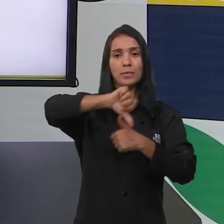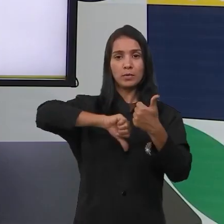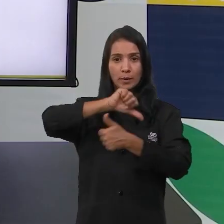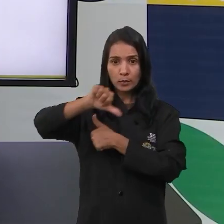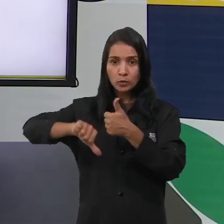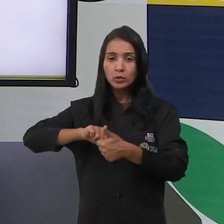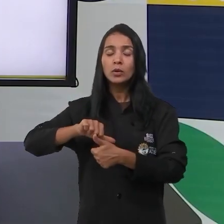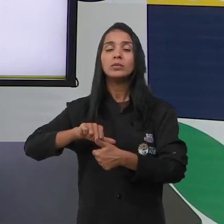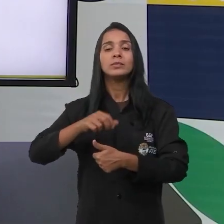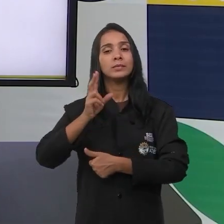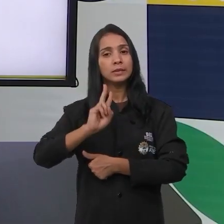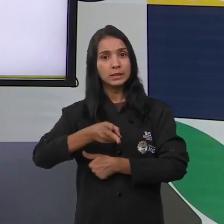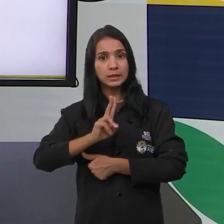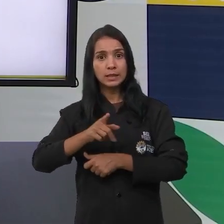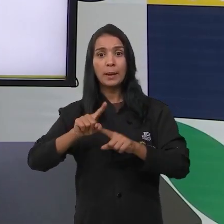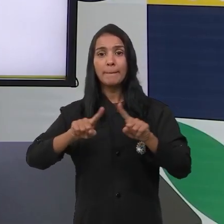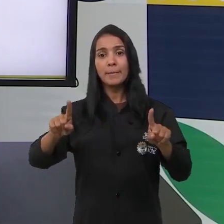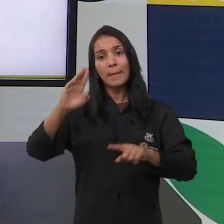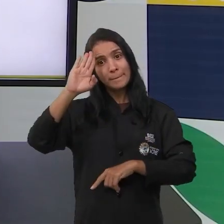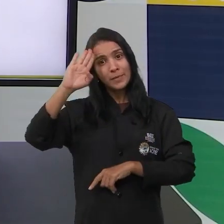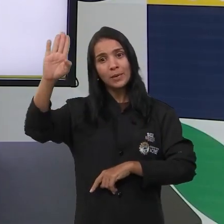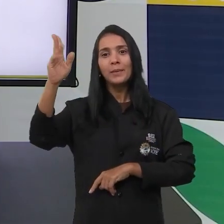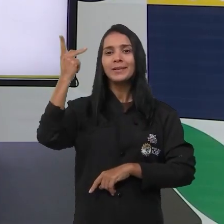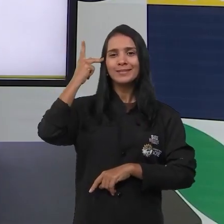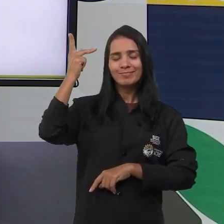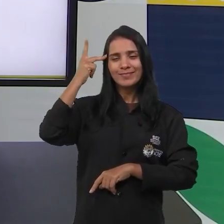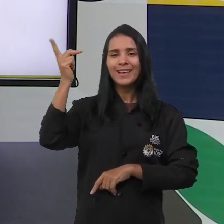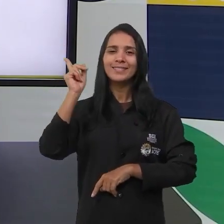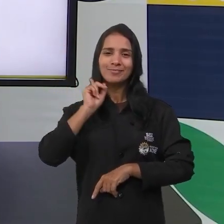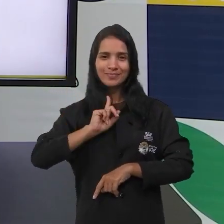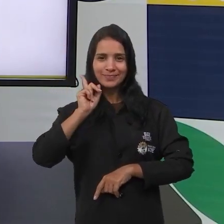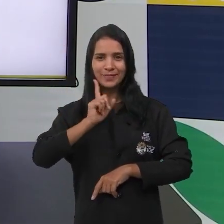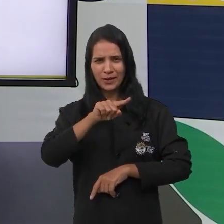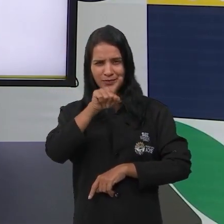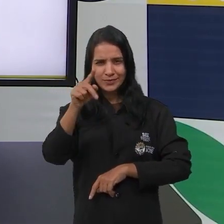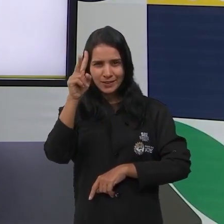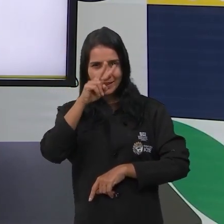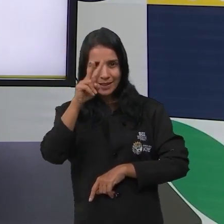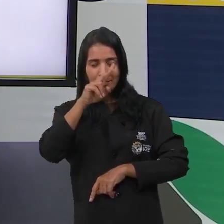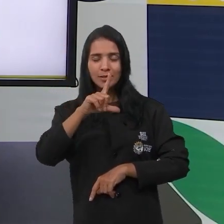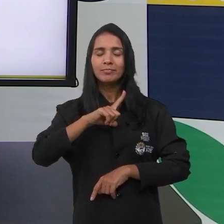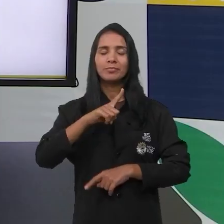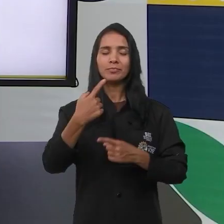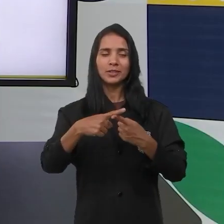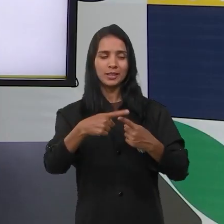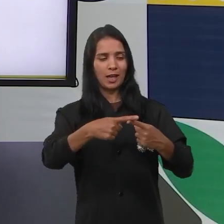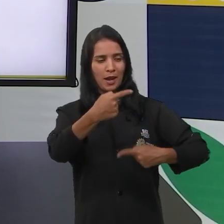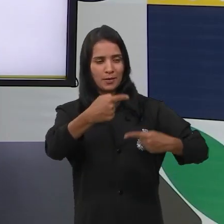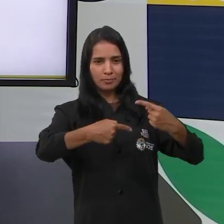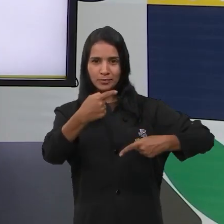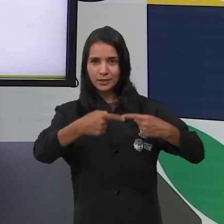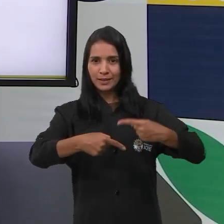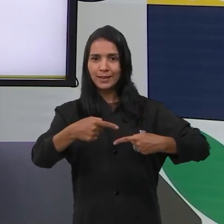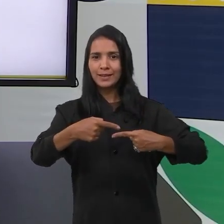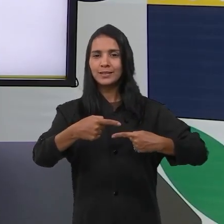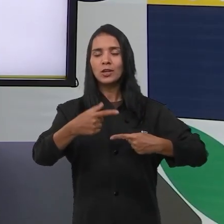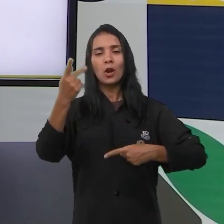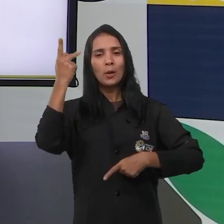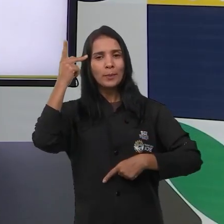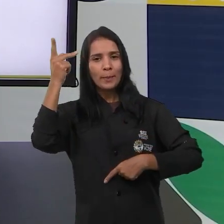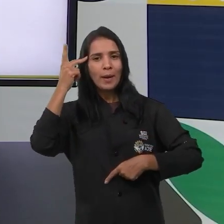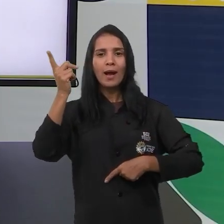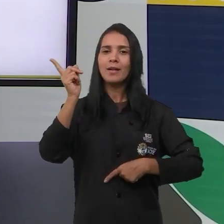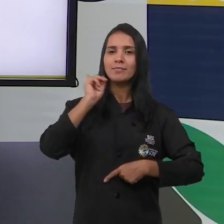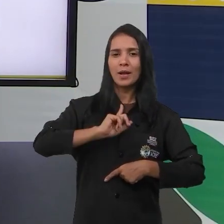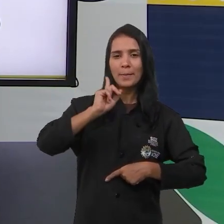poder, principalmente Minas e São Paulo. A política dos governadores, a política do café com